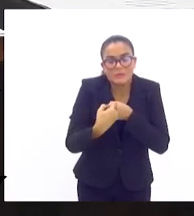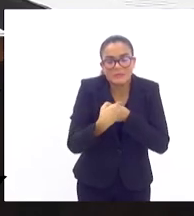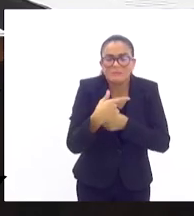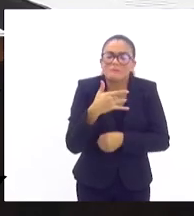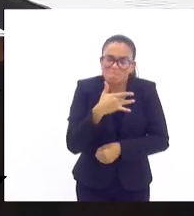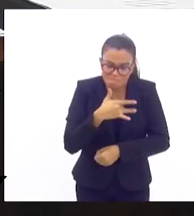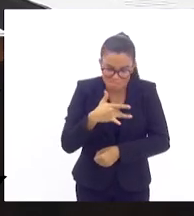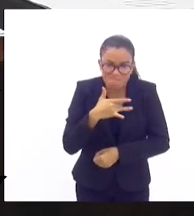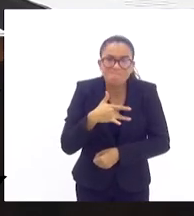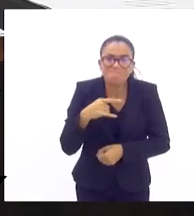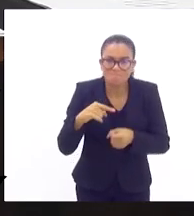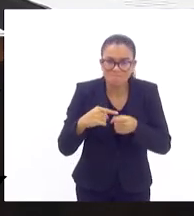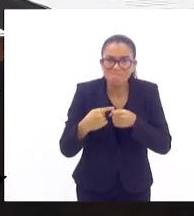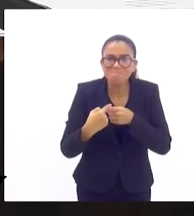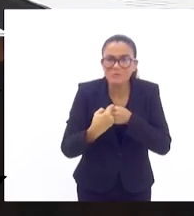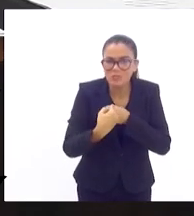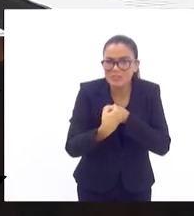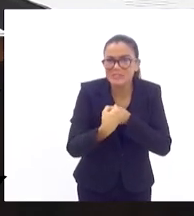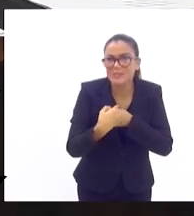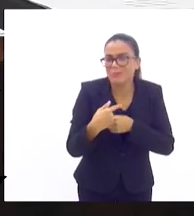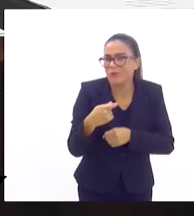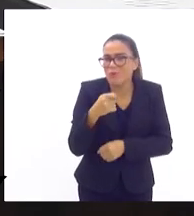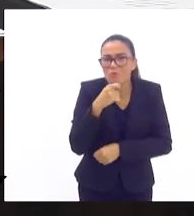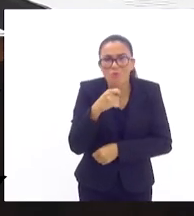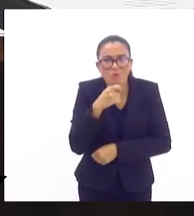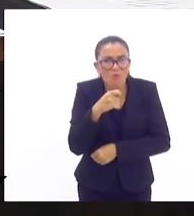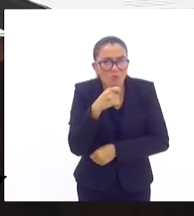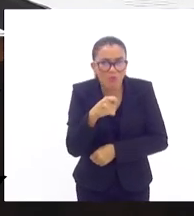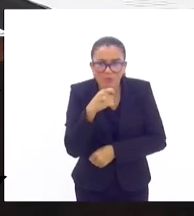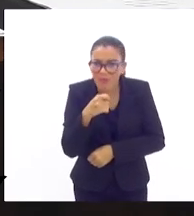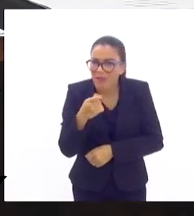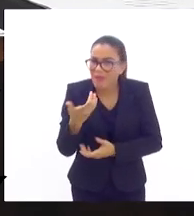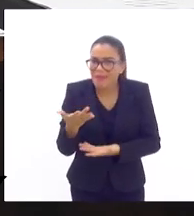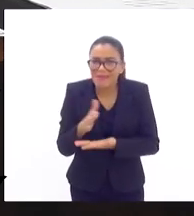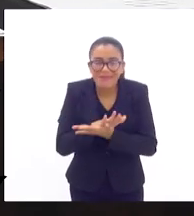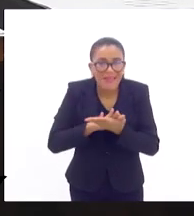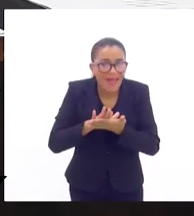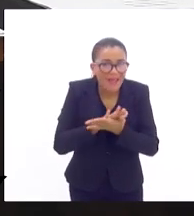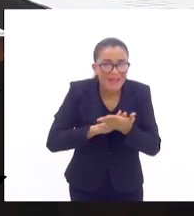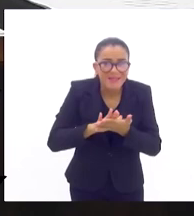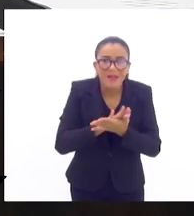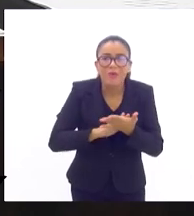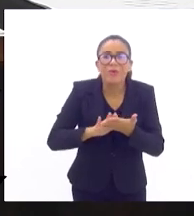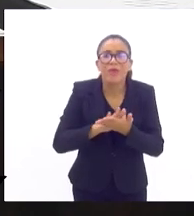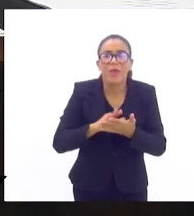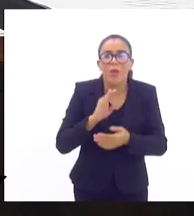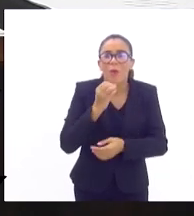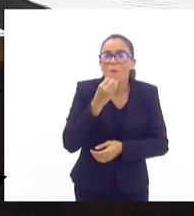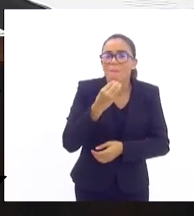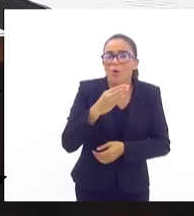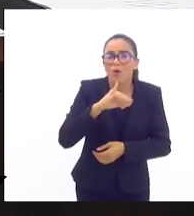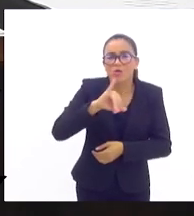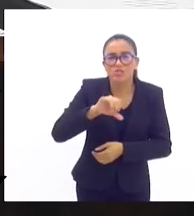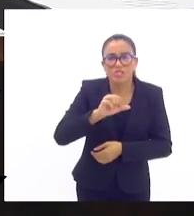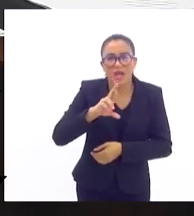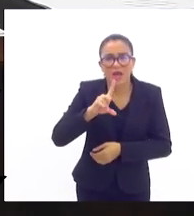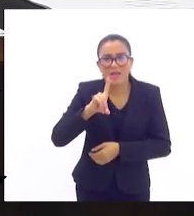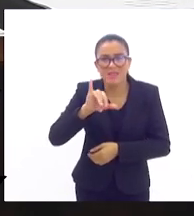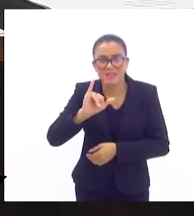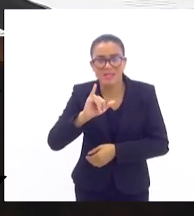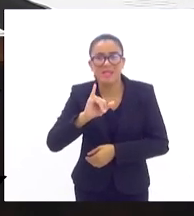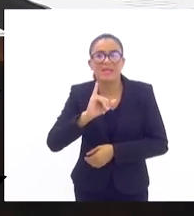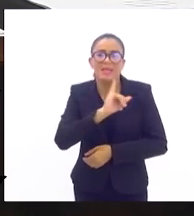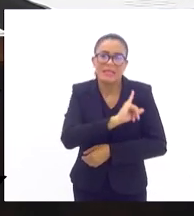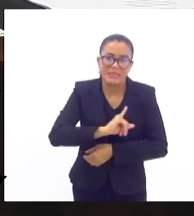eu fico com pena dos municípios que ainda não vão receber, tão cedo vão receber, Bom Jardim, Carapebus, Carme, Itaguaí,